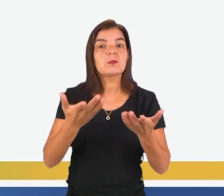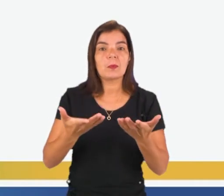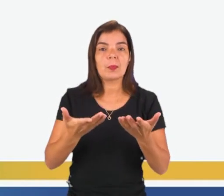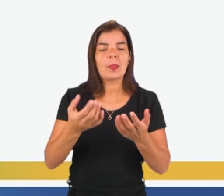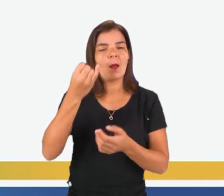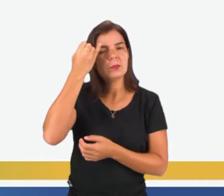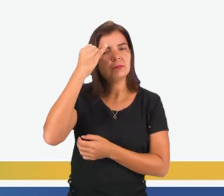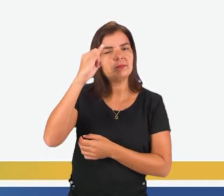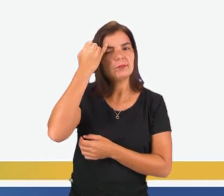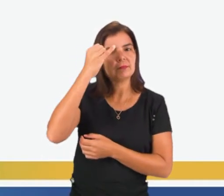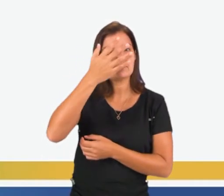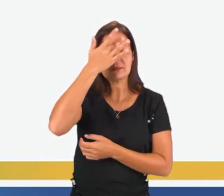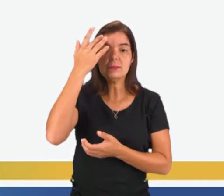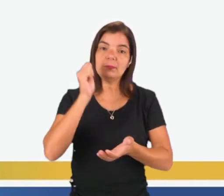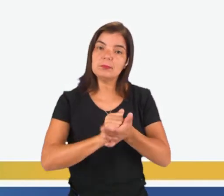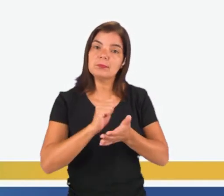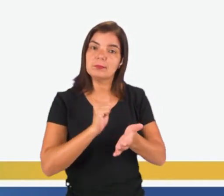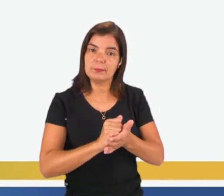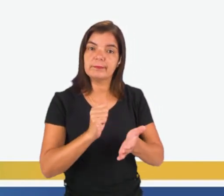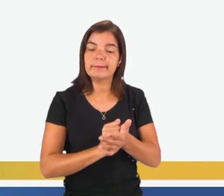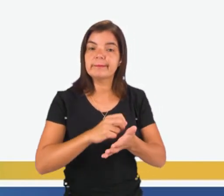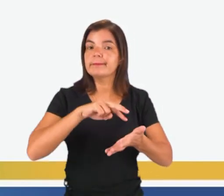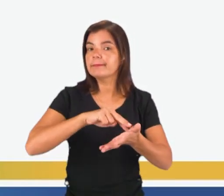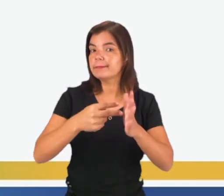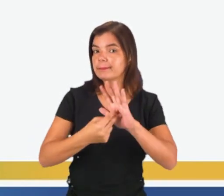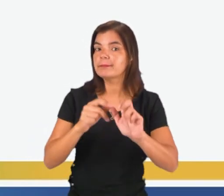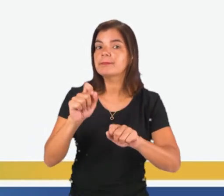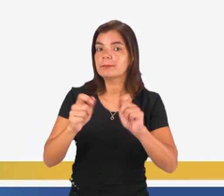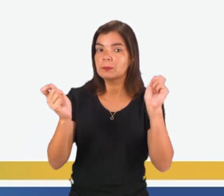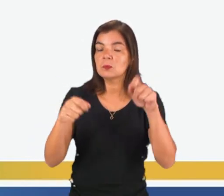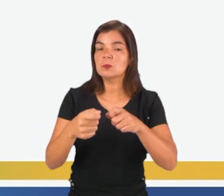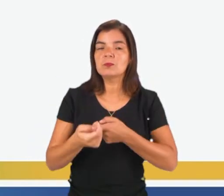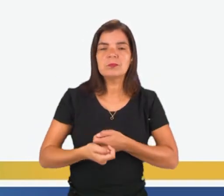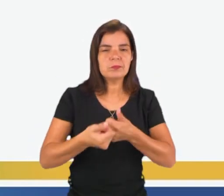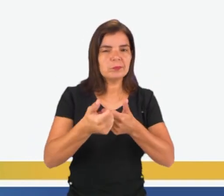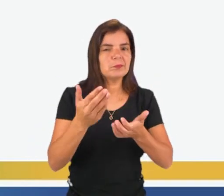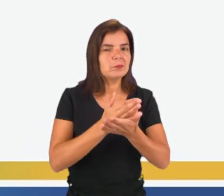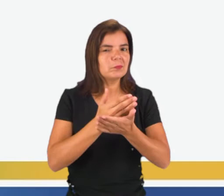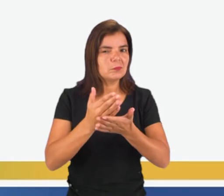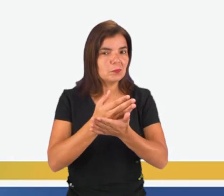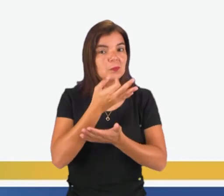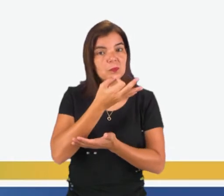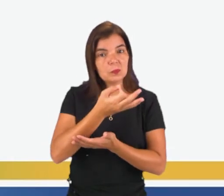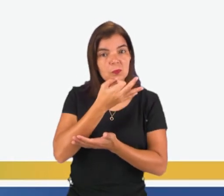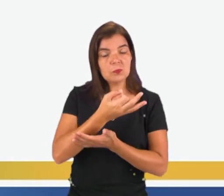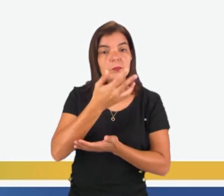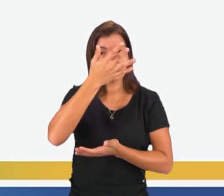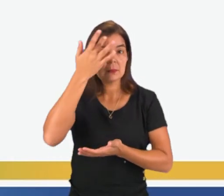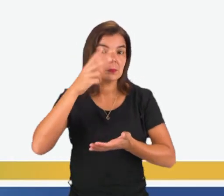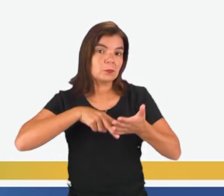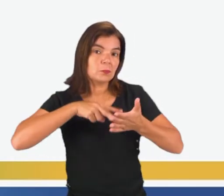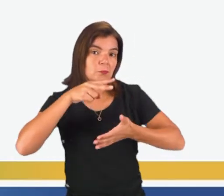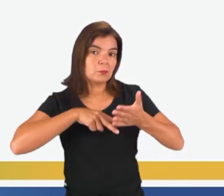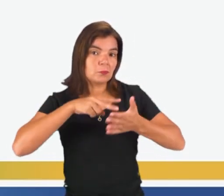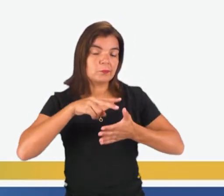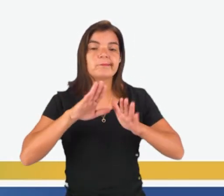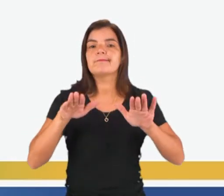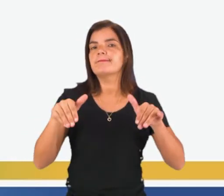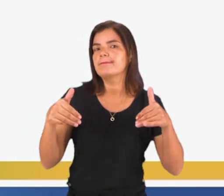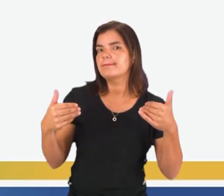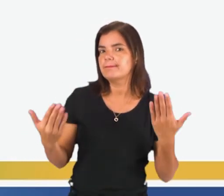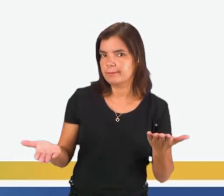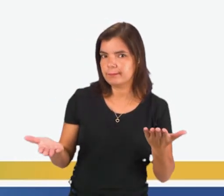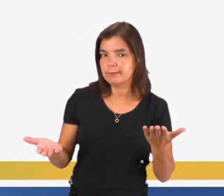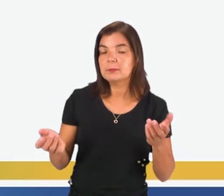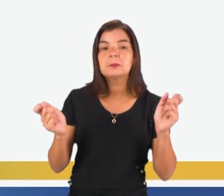de criatividade do emissor. Nesse sentido, podemos sugerir algumas alternativas para o nosso leitor. Além